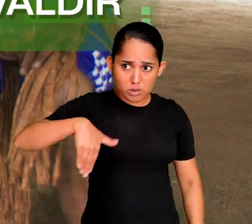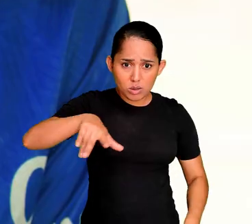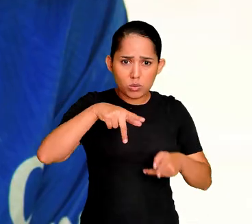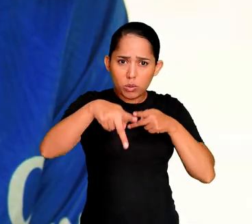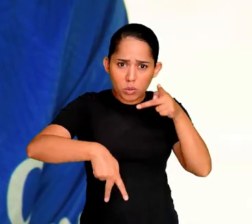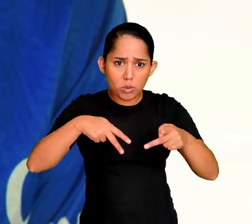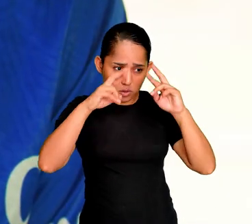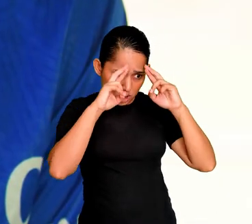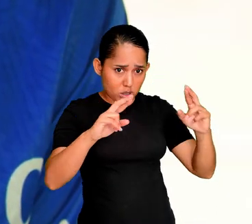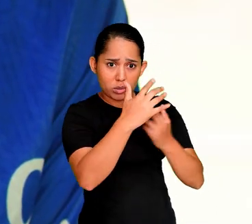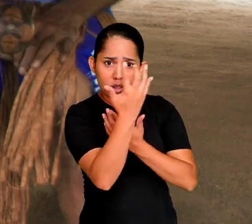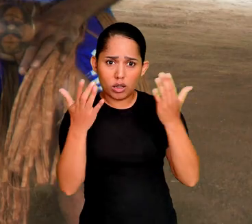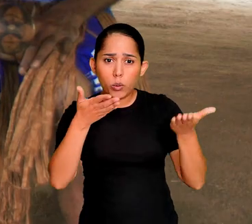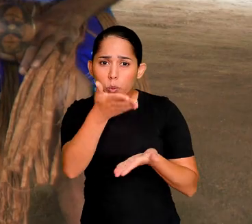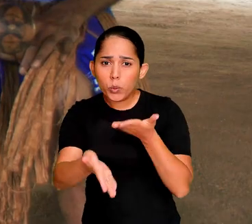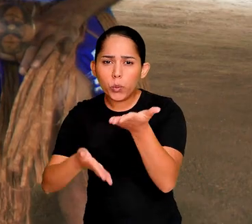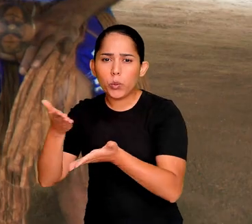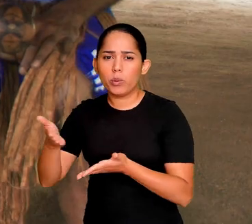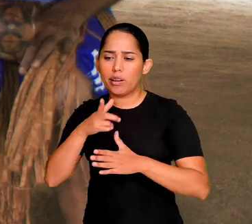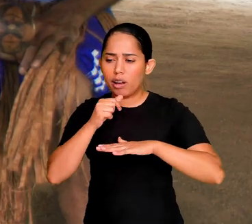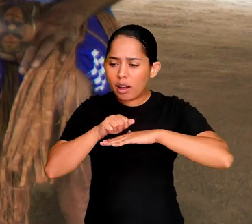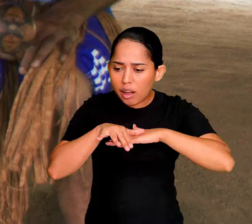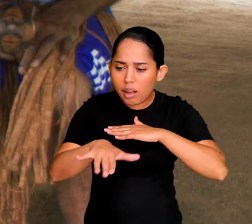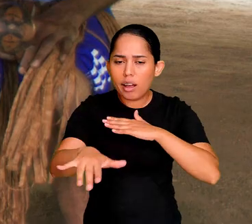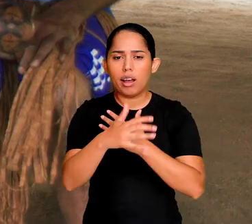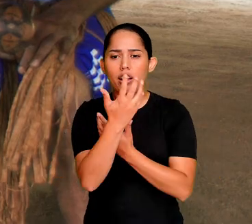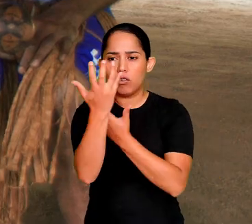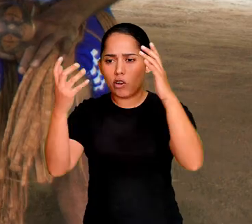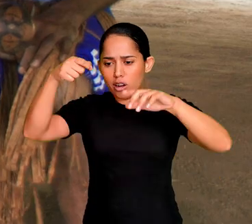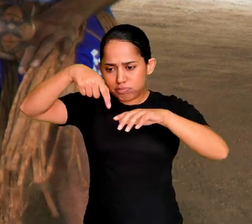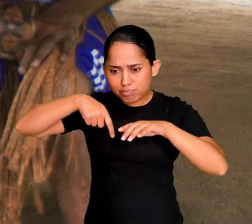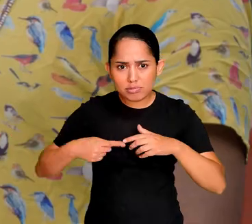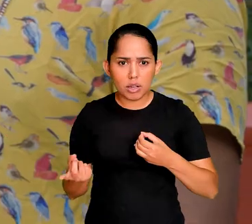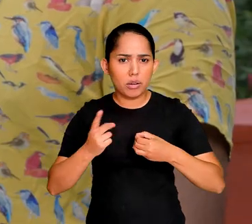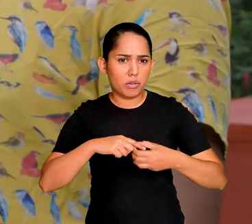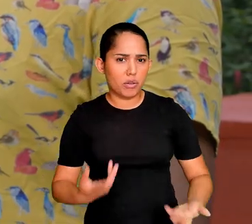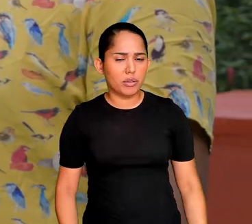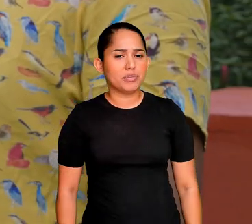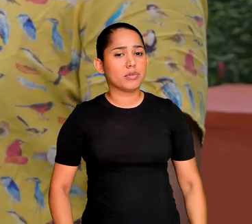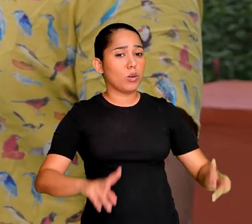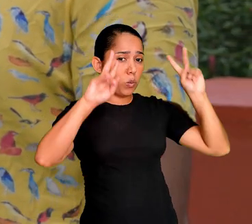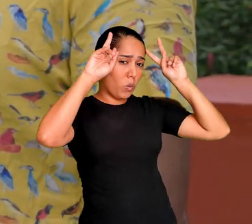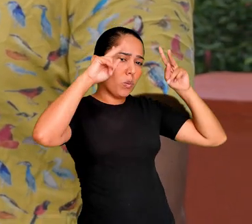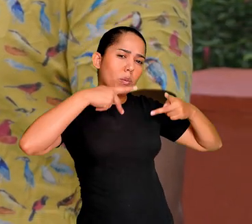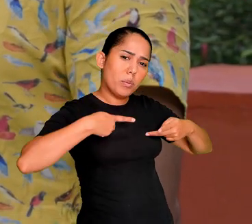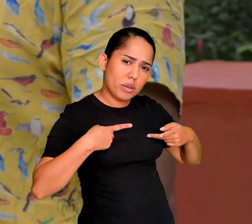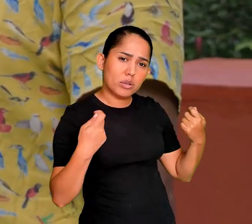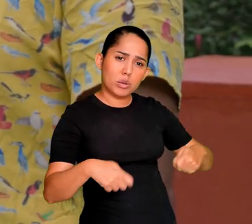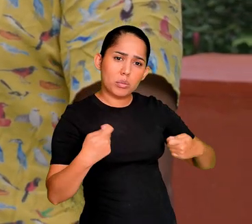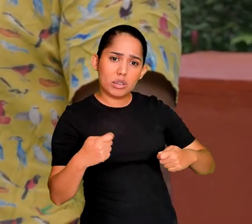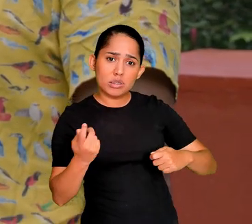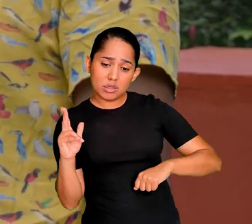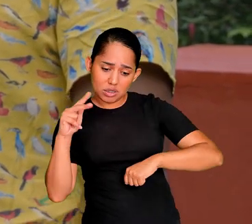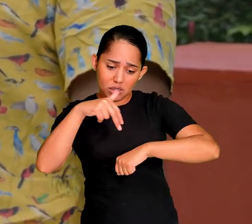né? Preservar, né? Cuidar da sua nascente, né? Reflorestar cada vez mais, né? Os seres humanos se coloquem de